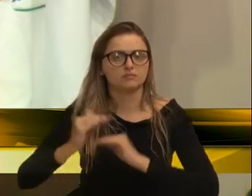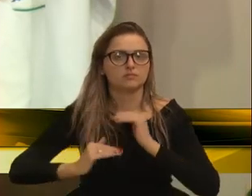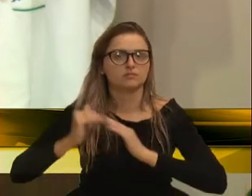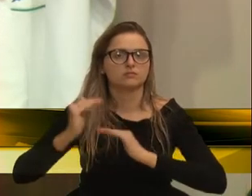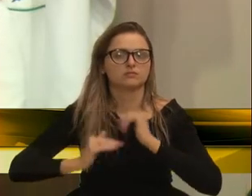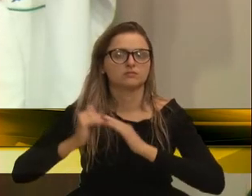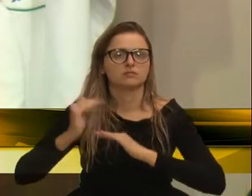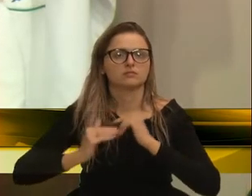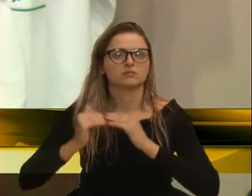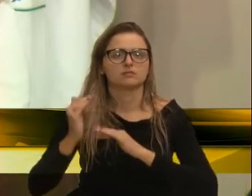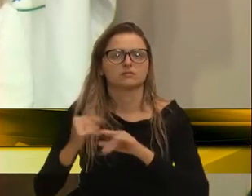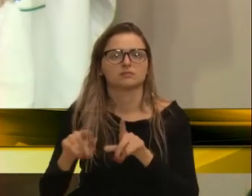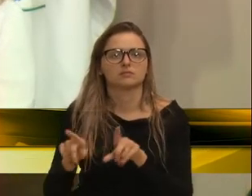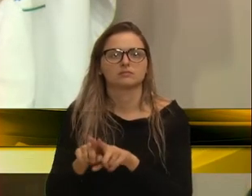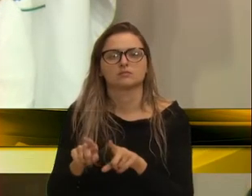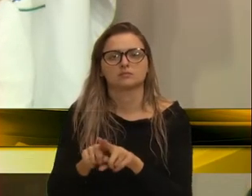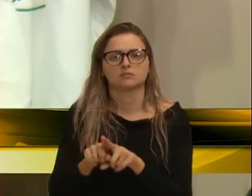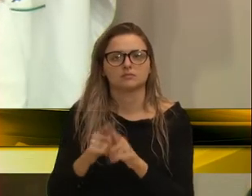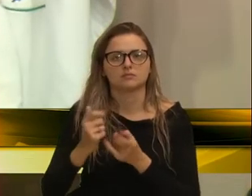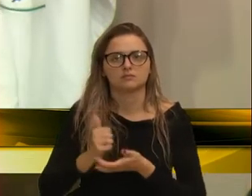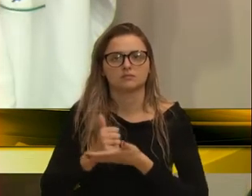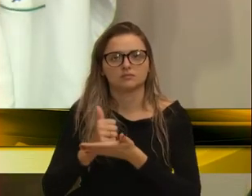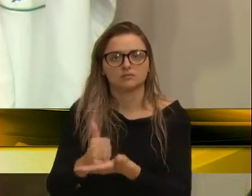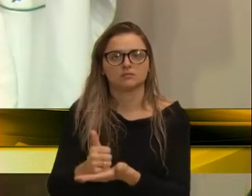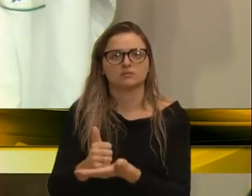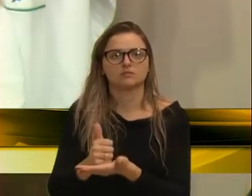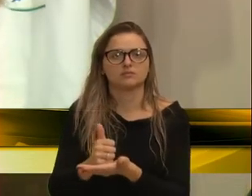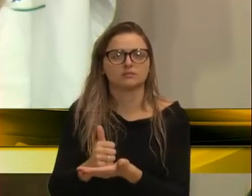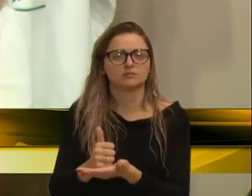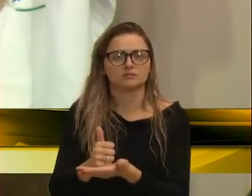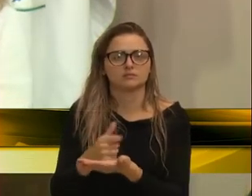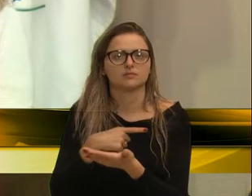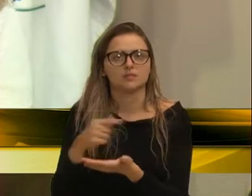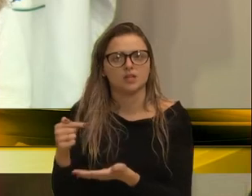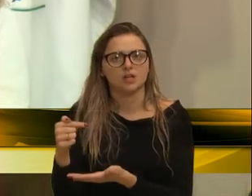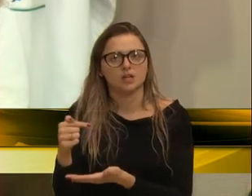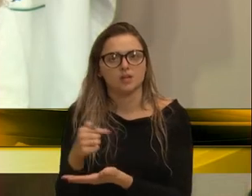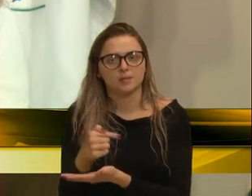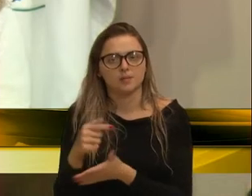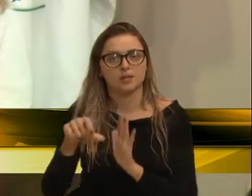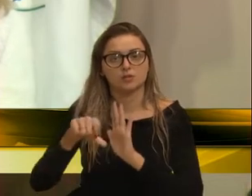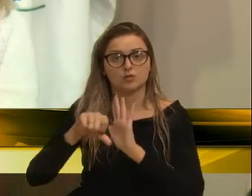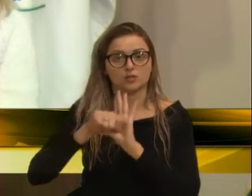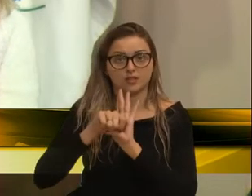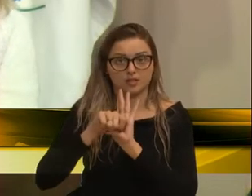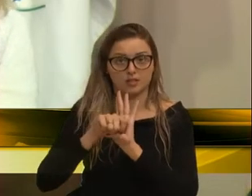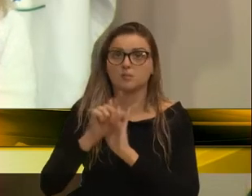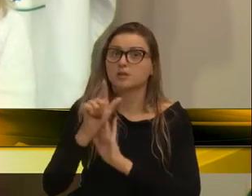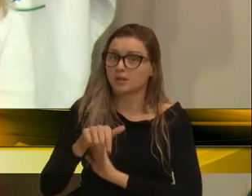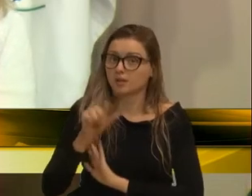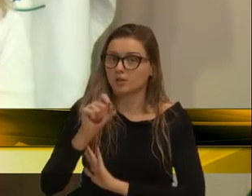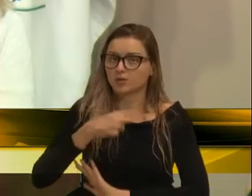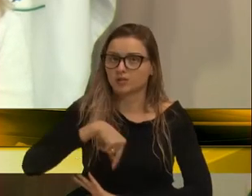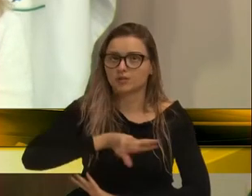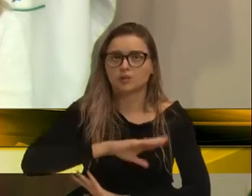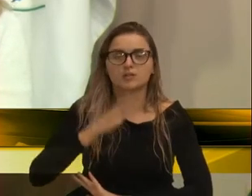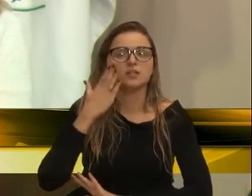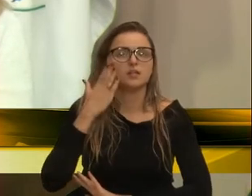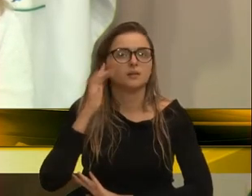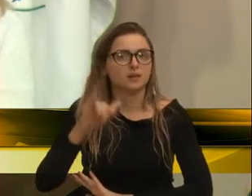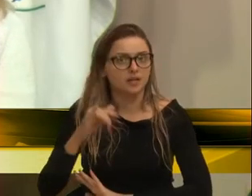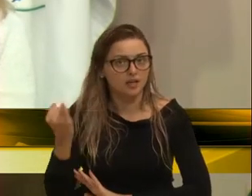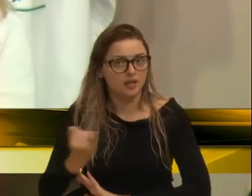responsabilidade social, contribuir com a redução da reincidência criminal, e isso a gente sabe que é muito